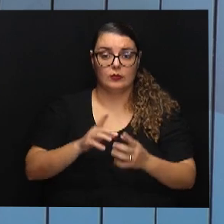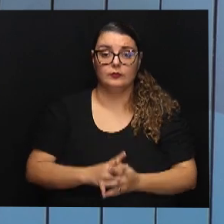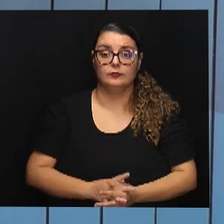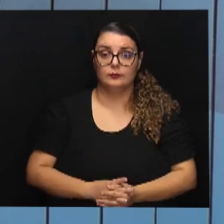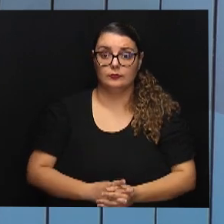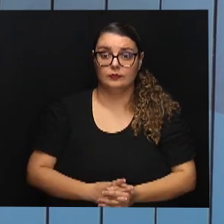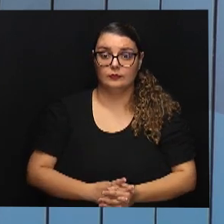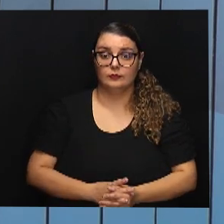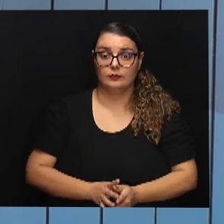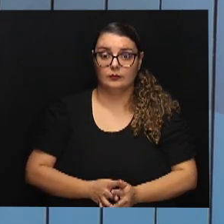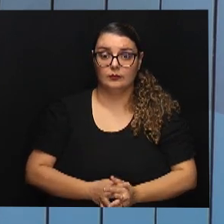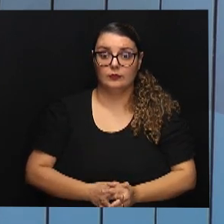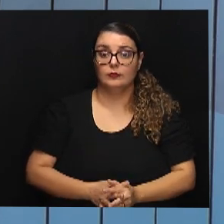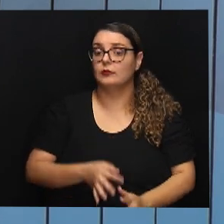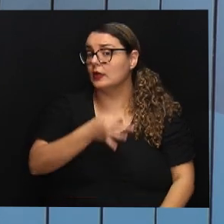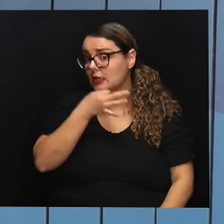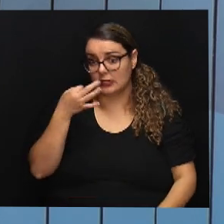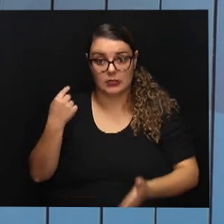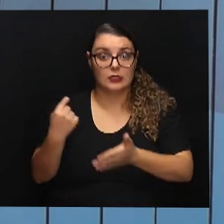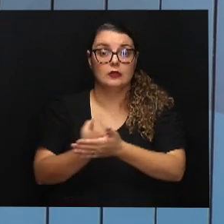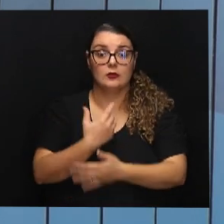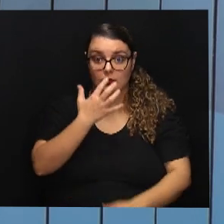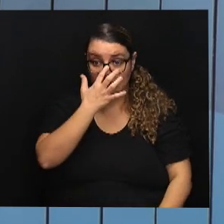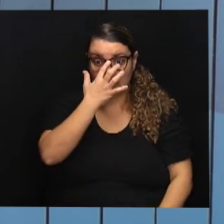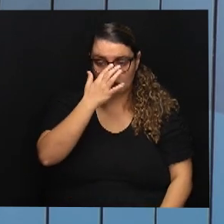imagem? Como que isso é feito aí no consultório?